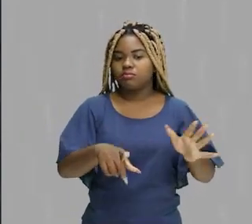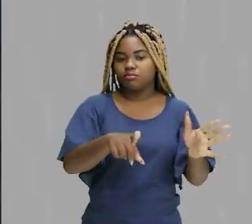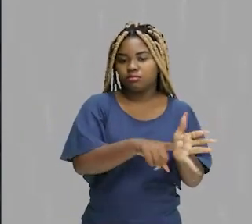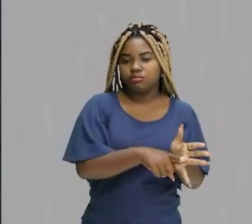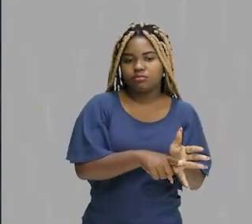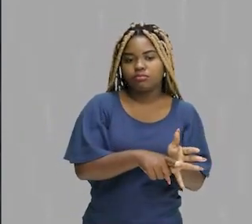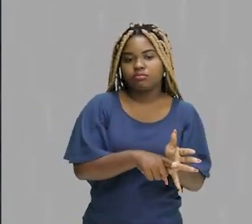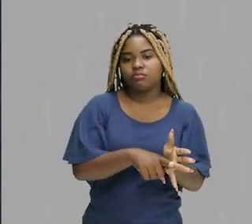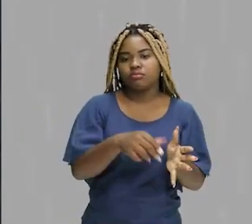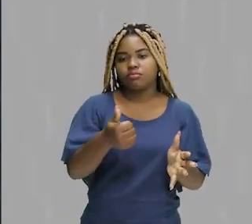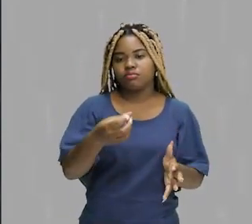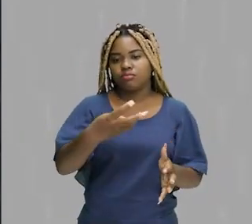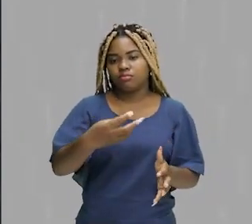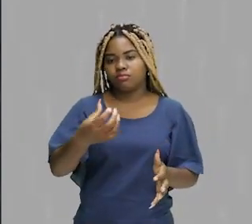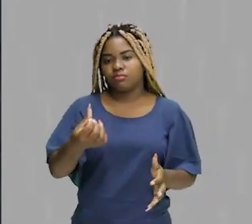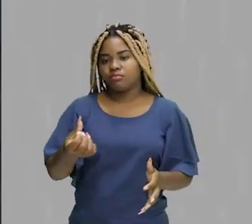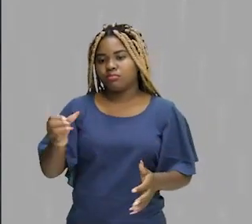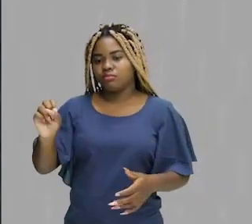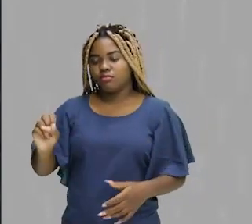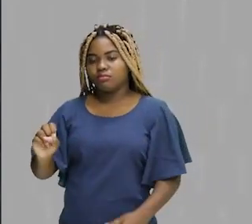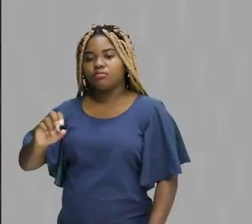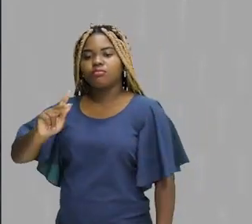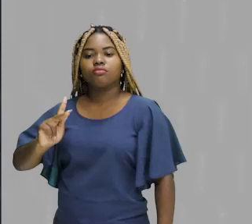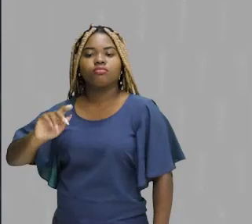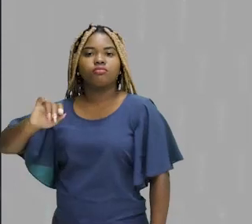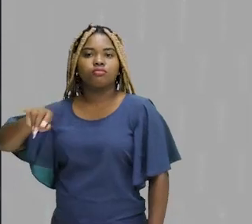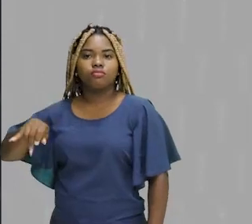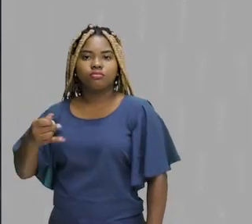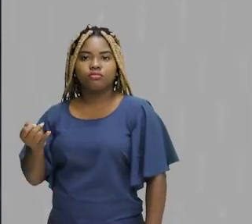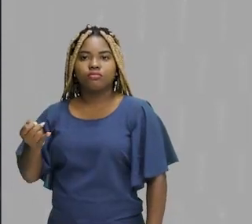menos 1.368 kJ por mol.